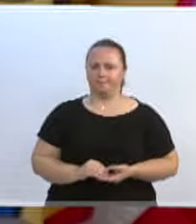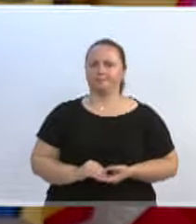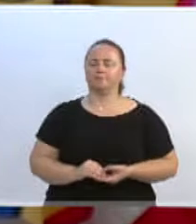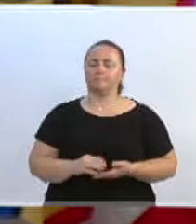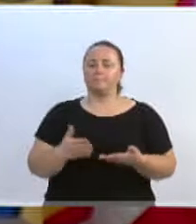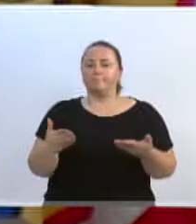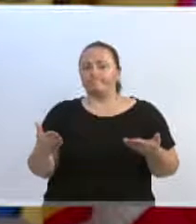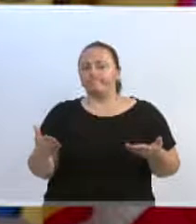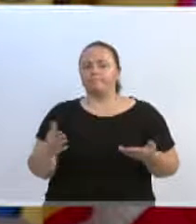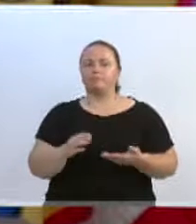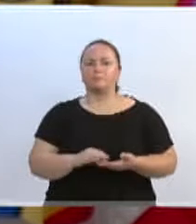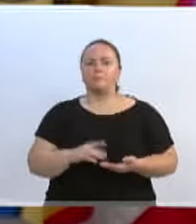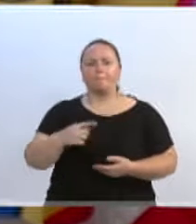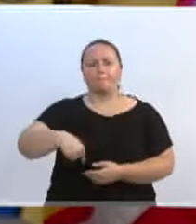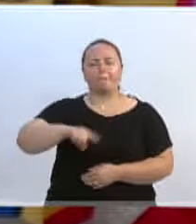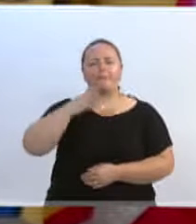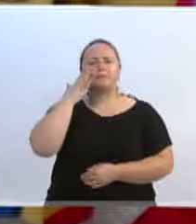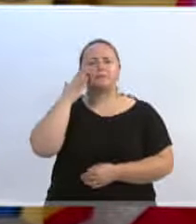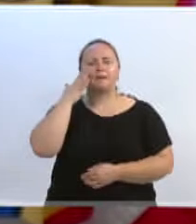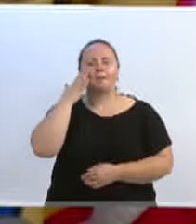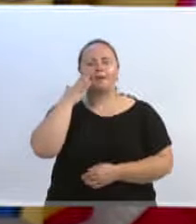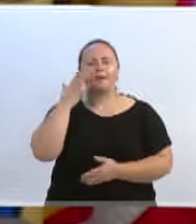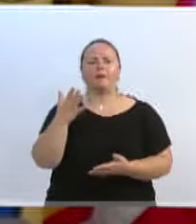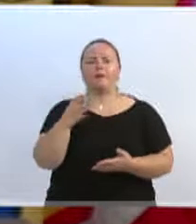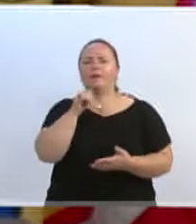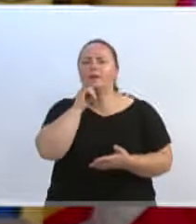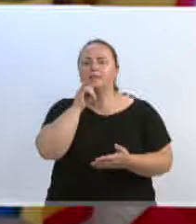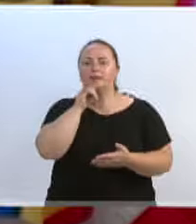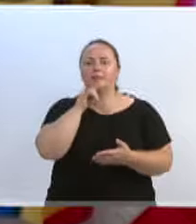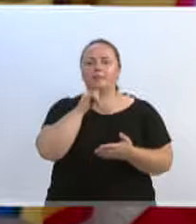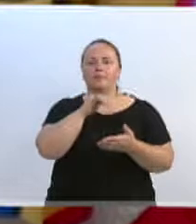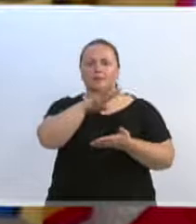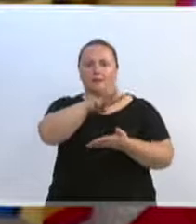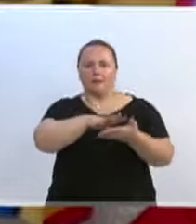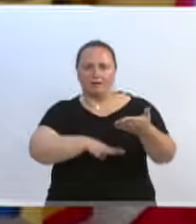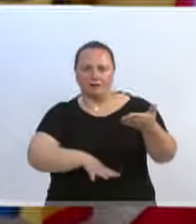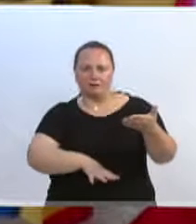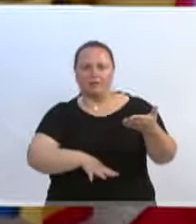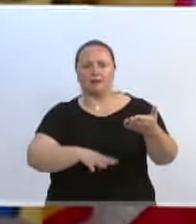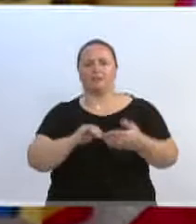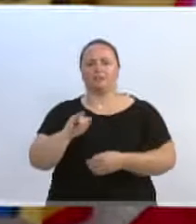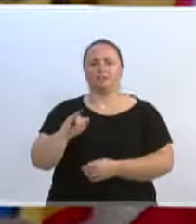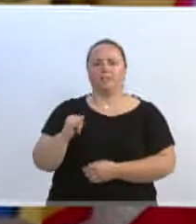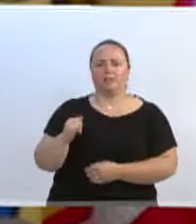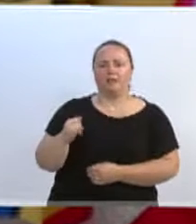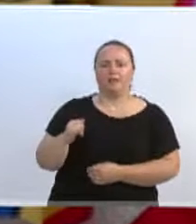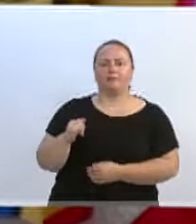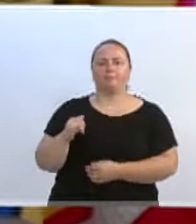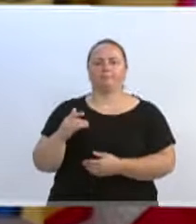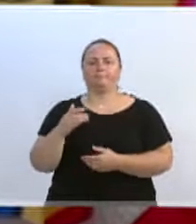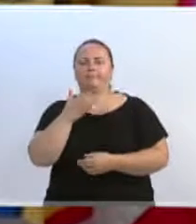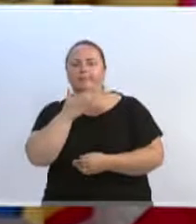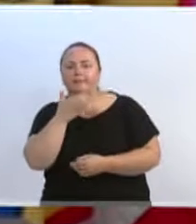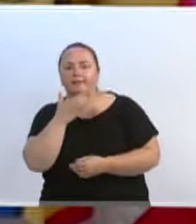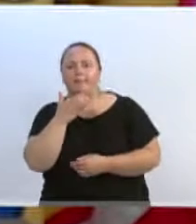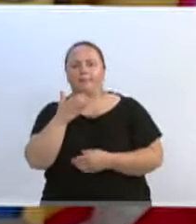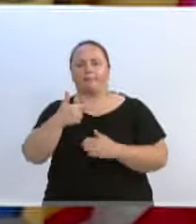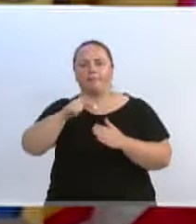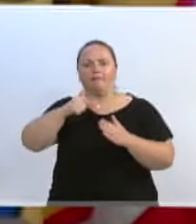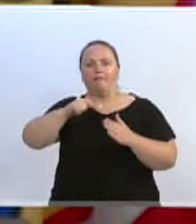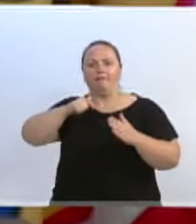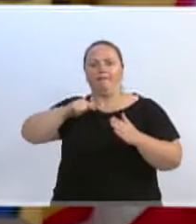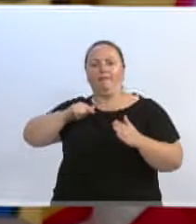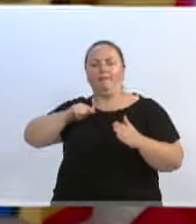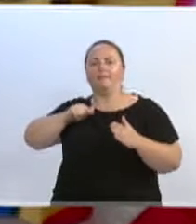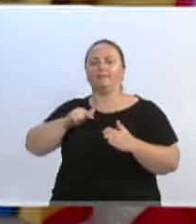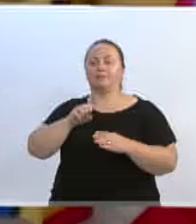seja, que nós tivéssemos aí isso divulgado nas faturas no mês de novembro, no mês de dezembro e no mês de janeiro. E aí, para que quem está nos ouvindo aí